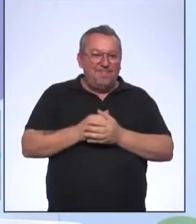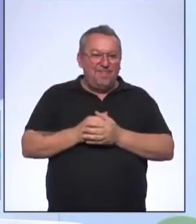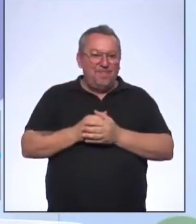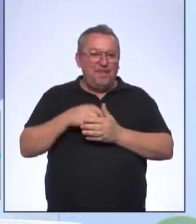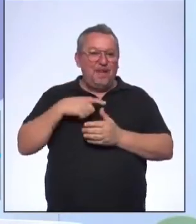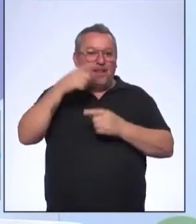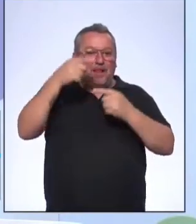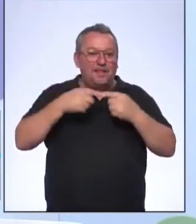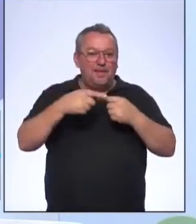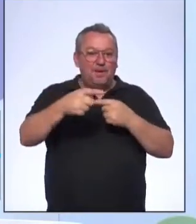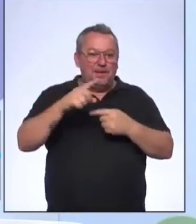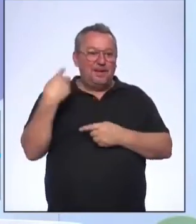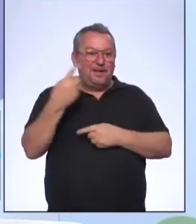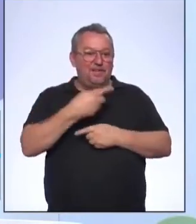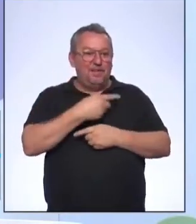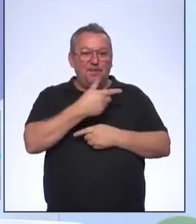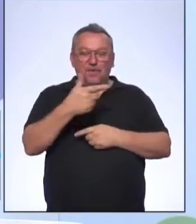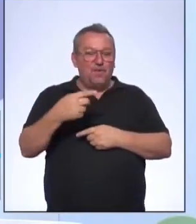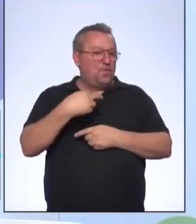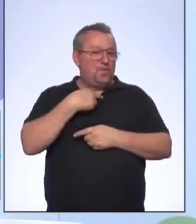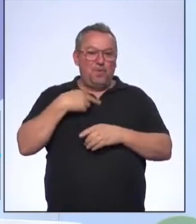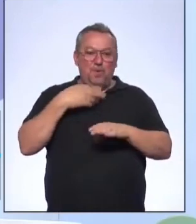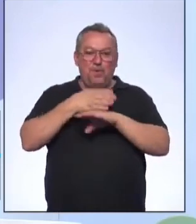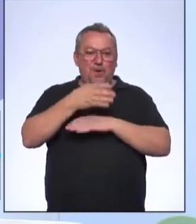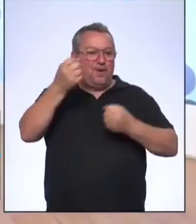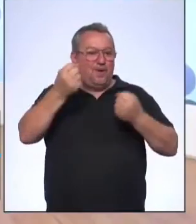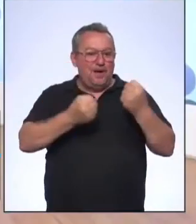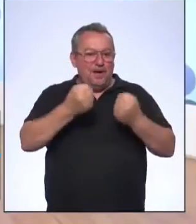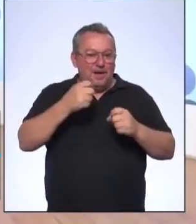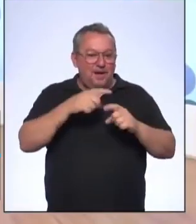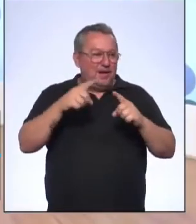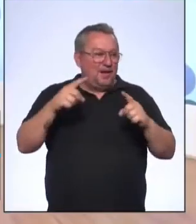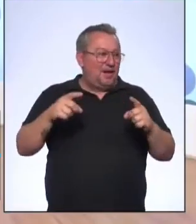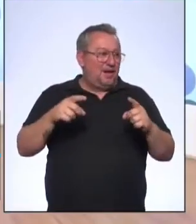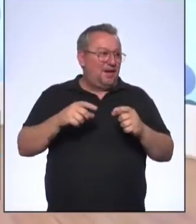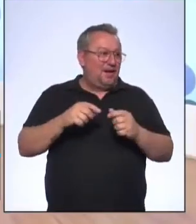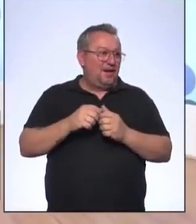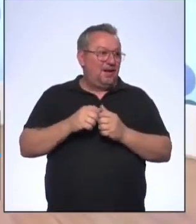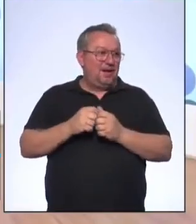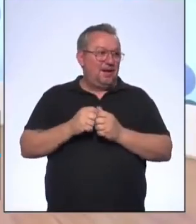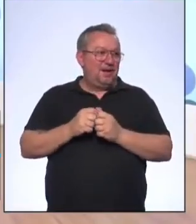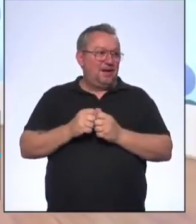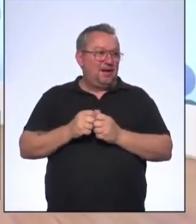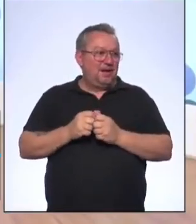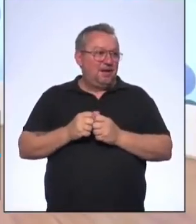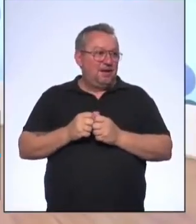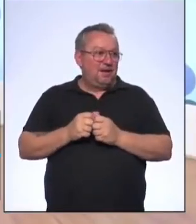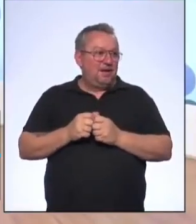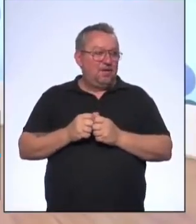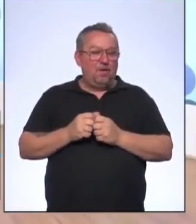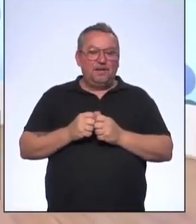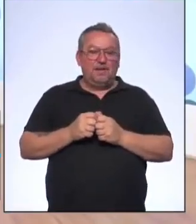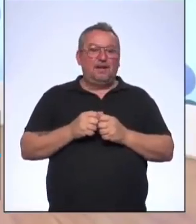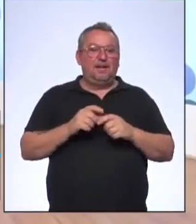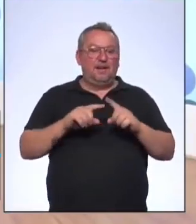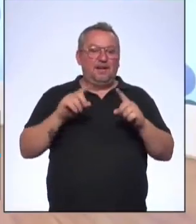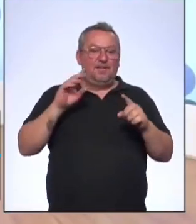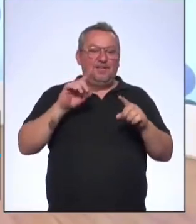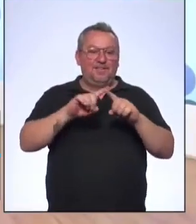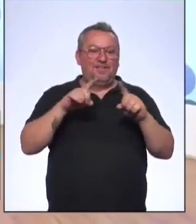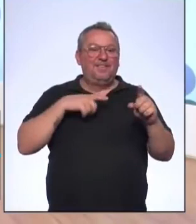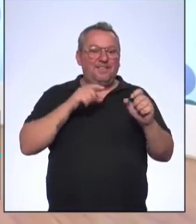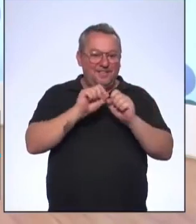Aquela semana que a gente não podia andar. Pares e ímpares. Isso, pares e ímpares. Então, ali a gente podia ter